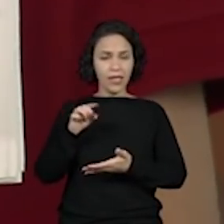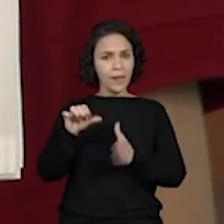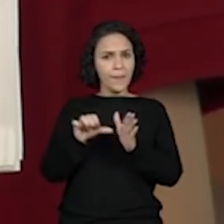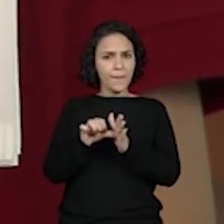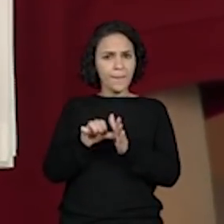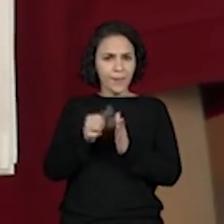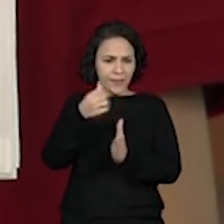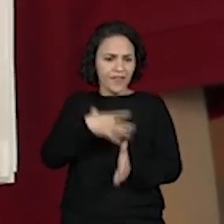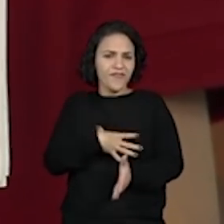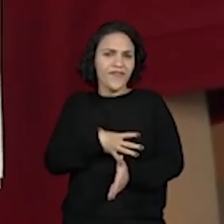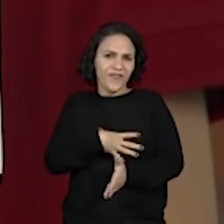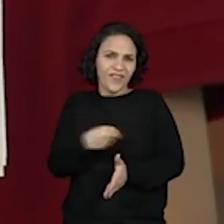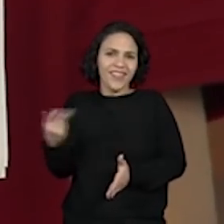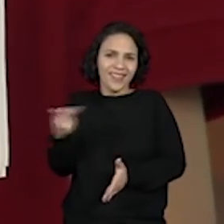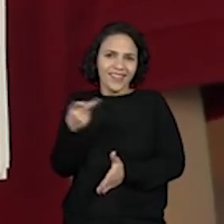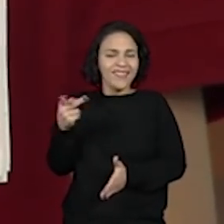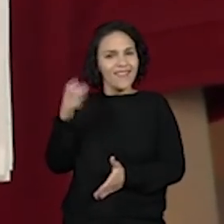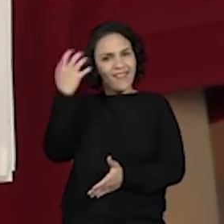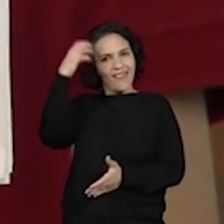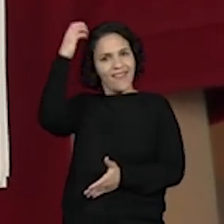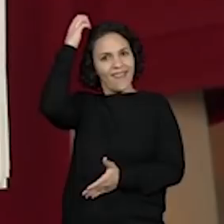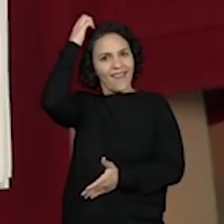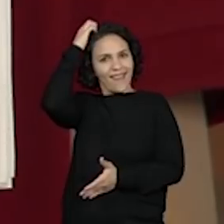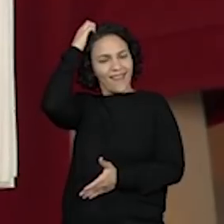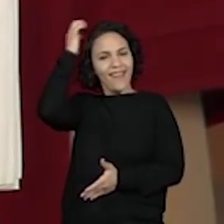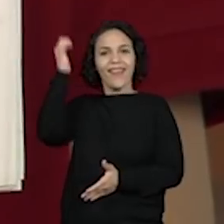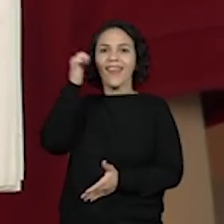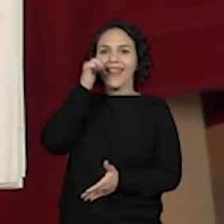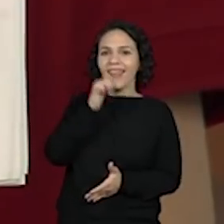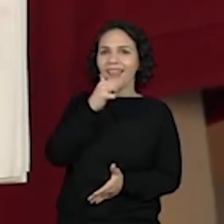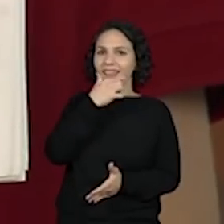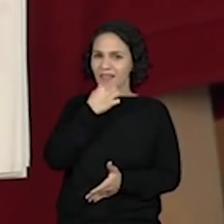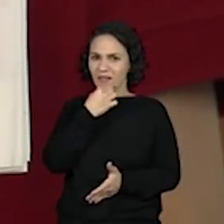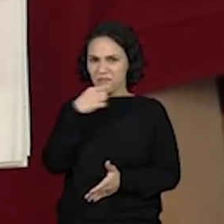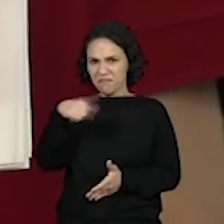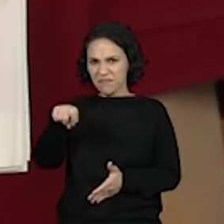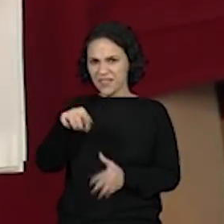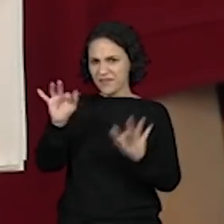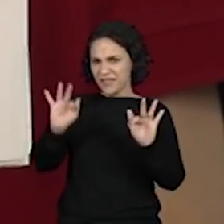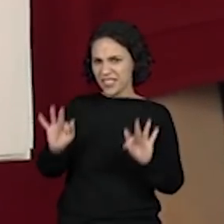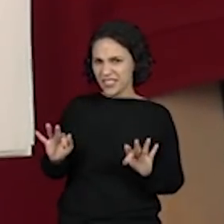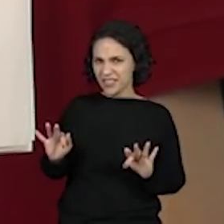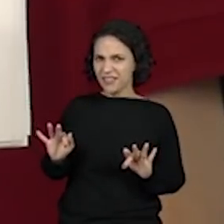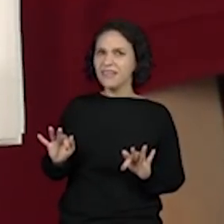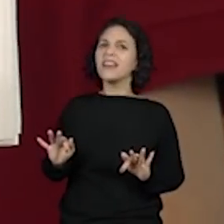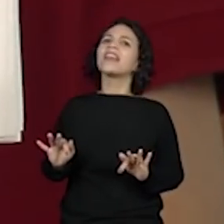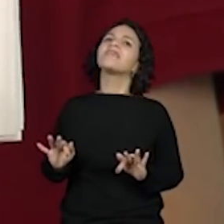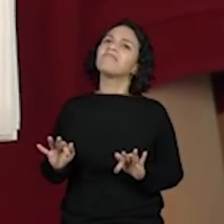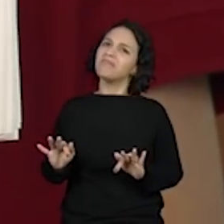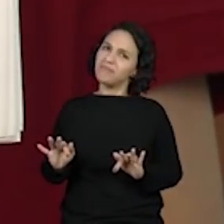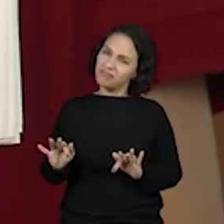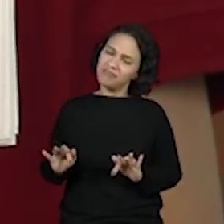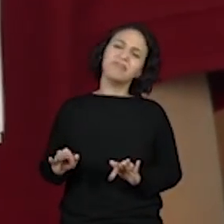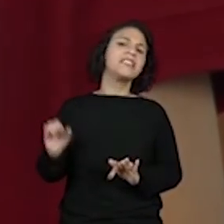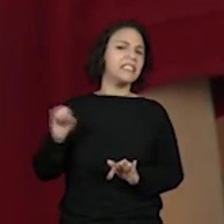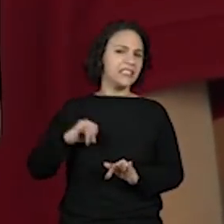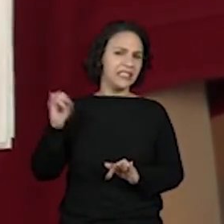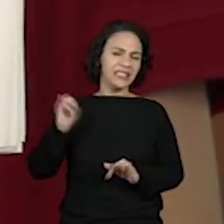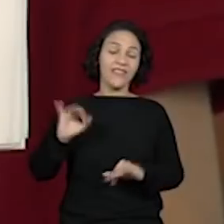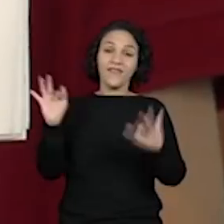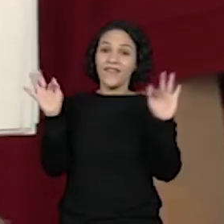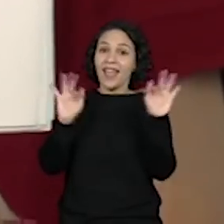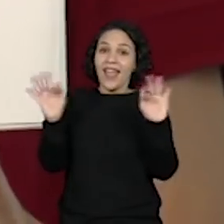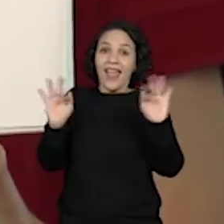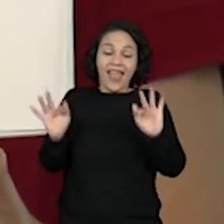filho, era a primeira filha do rei e da rainha. Será que ele ficou feliz com isso? Certamente ficou muito feliz. O